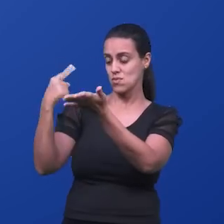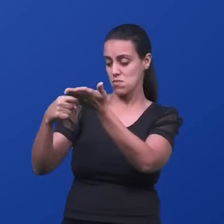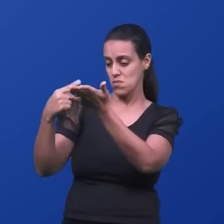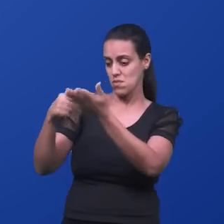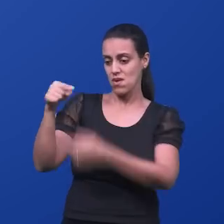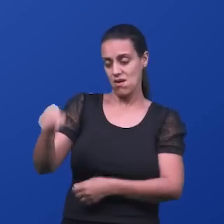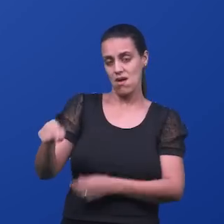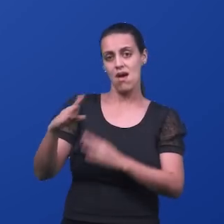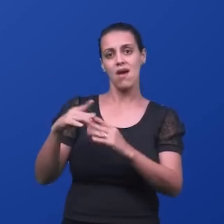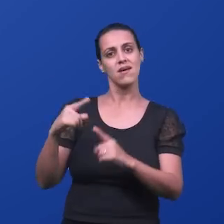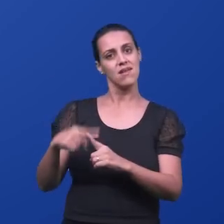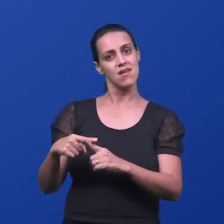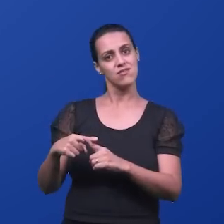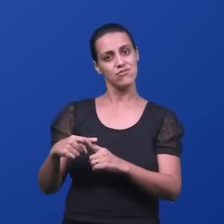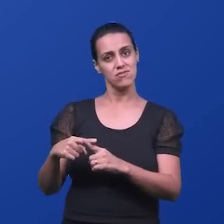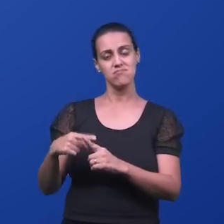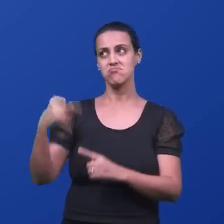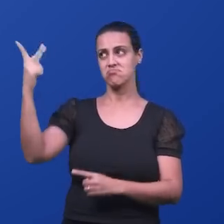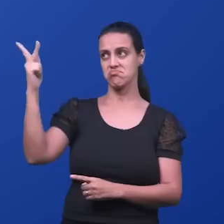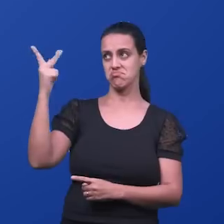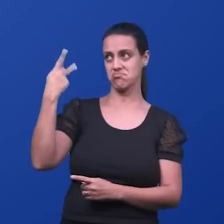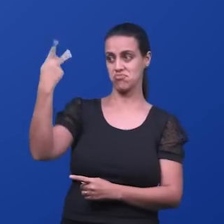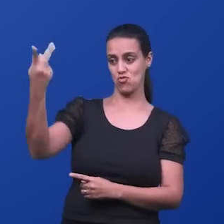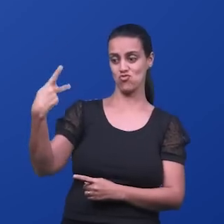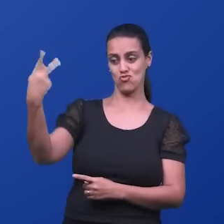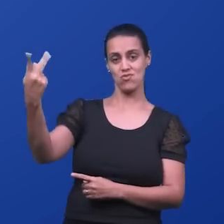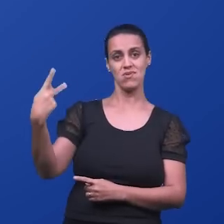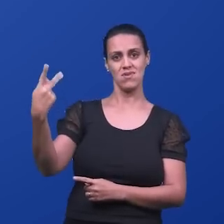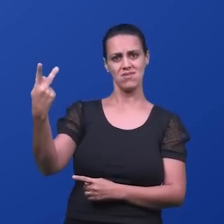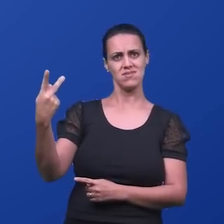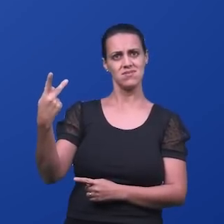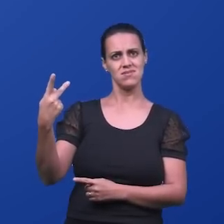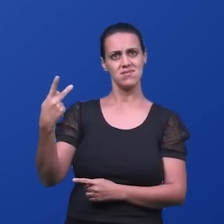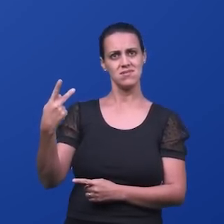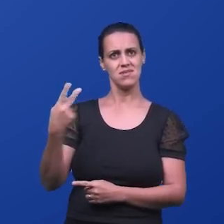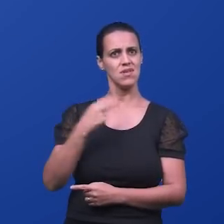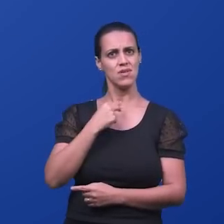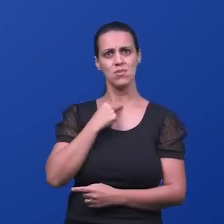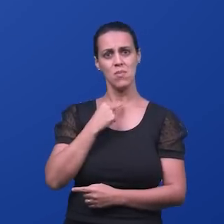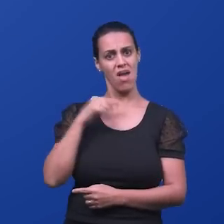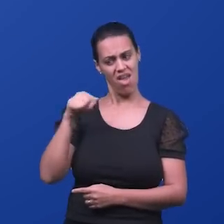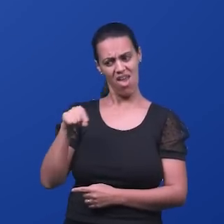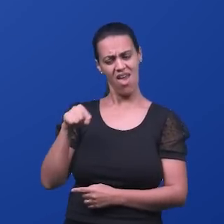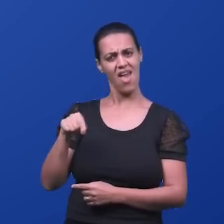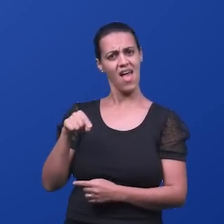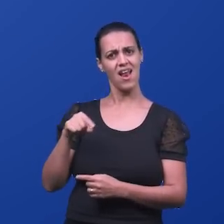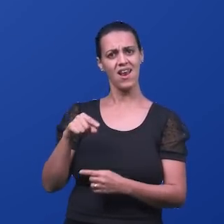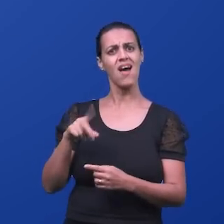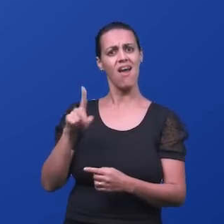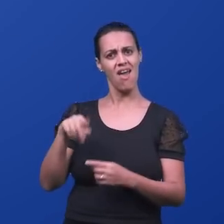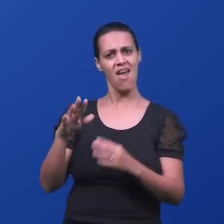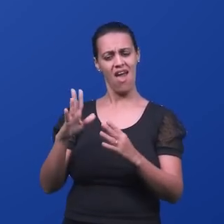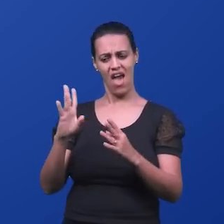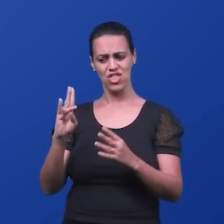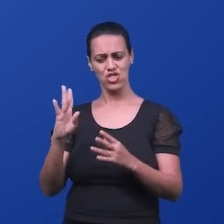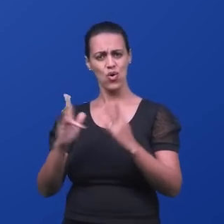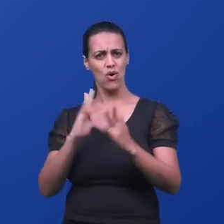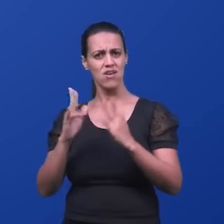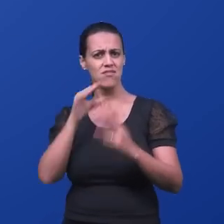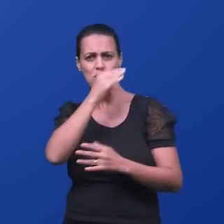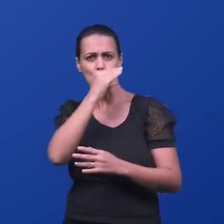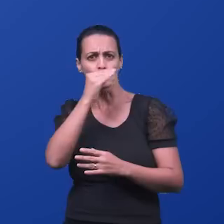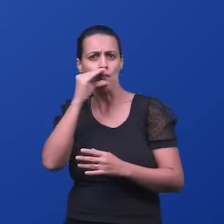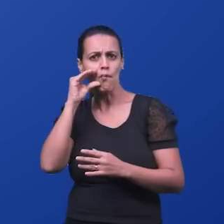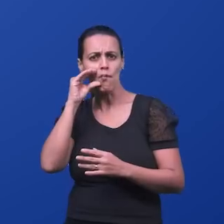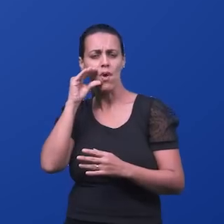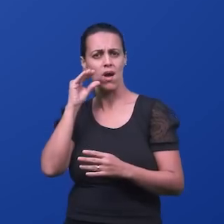com Jesus e ele com a igreja fiel. E ela é inviolável, é a noiva, é a virgem, como diz em Cantares